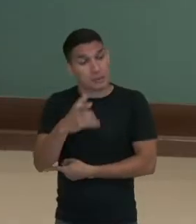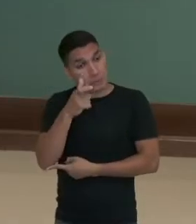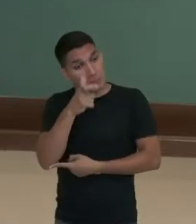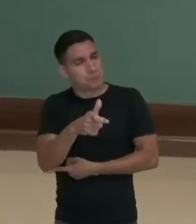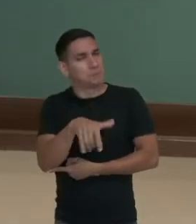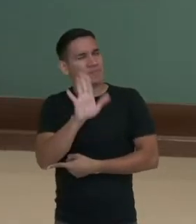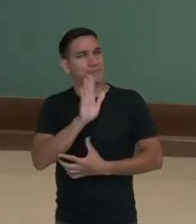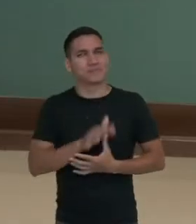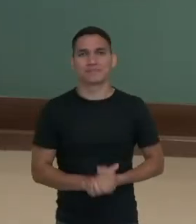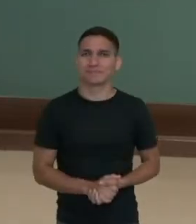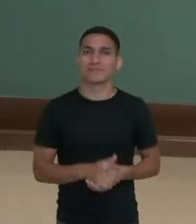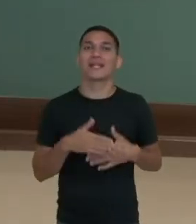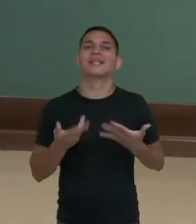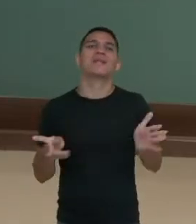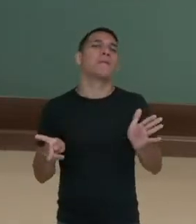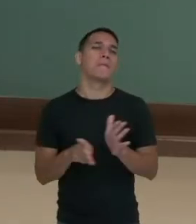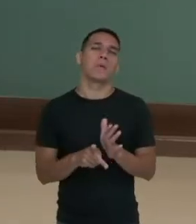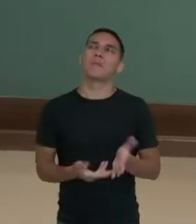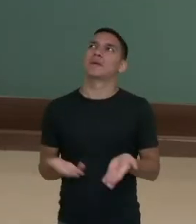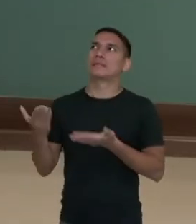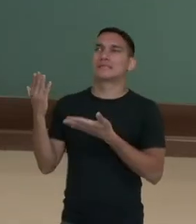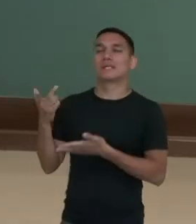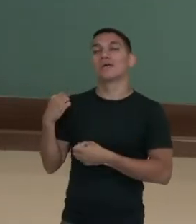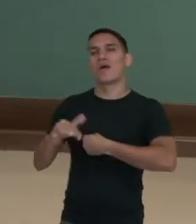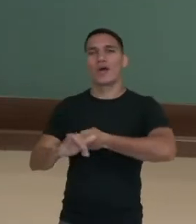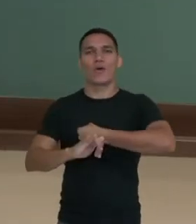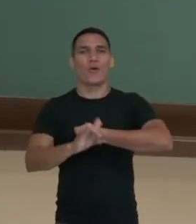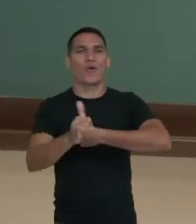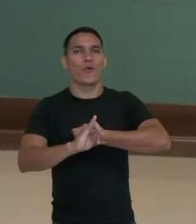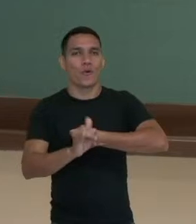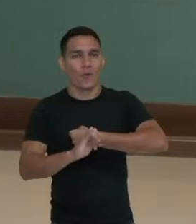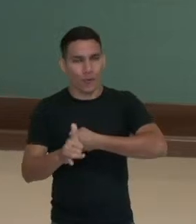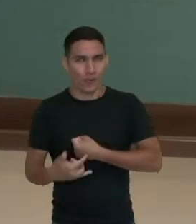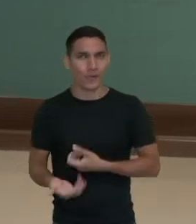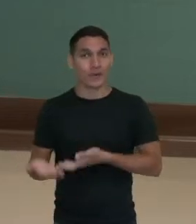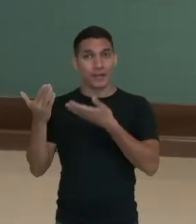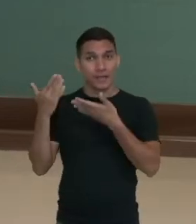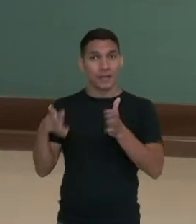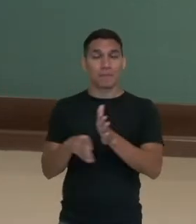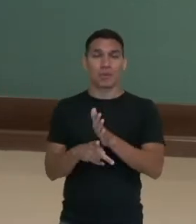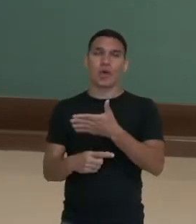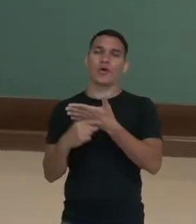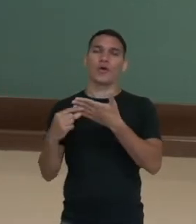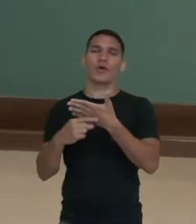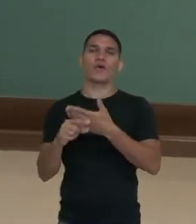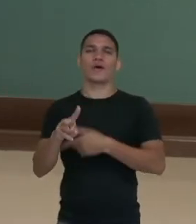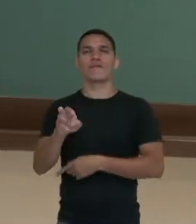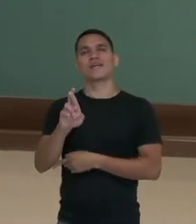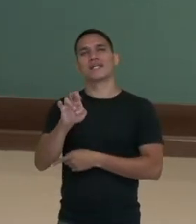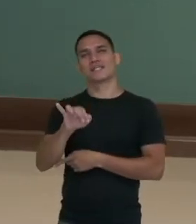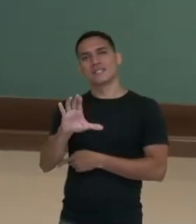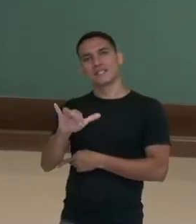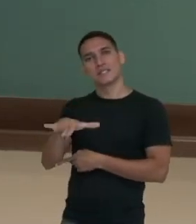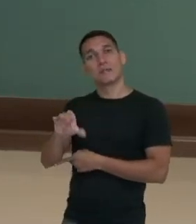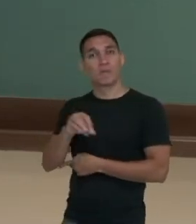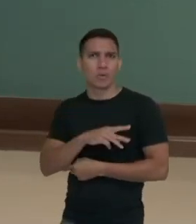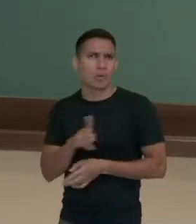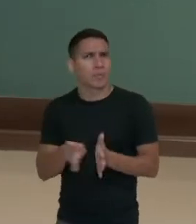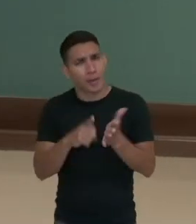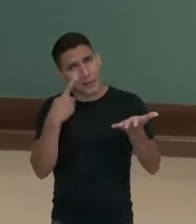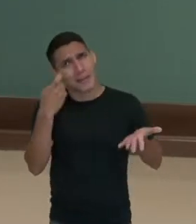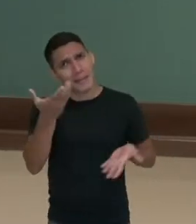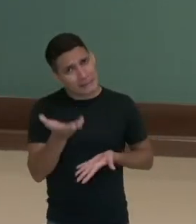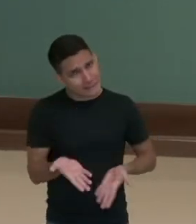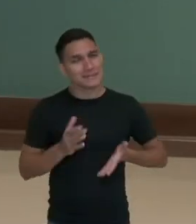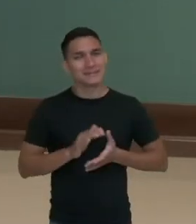interessar, né? Então faz parte aqui, né, de uma das crônicas, né, de Luiz Fernando Veríssimo. Interessante, né?